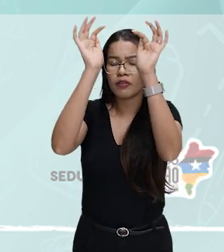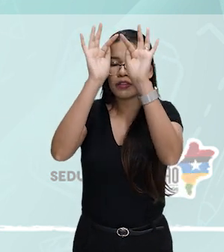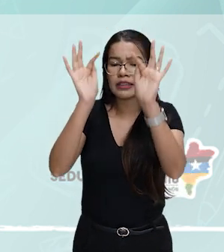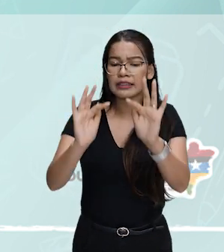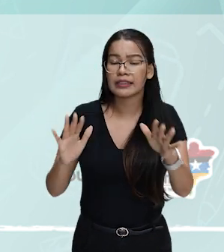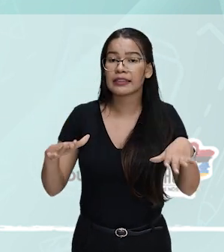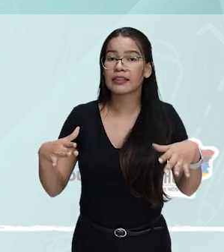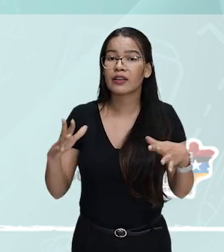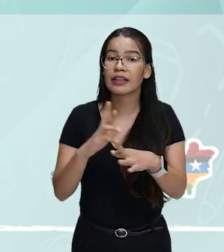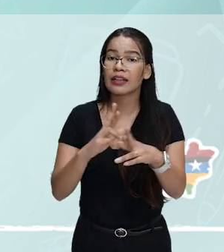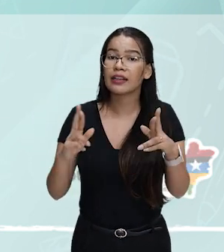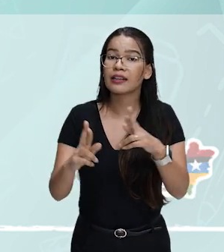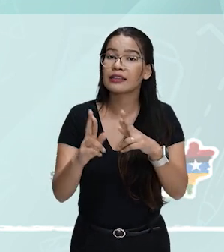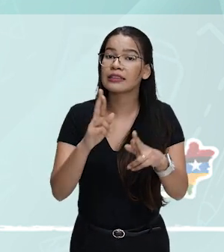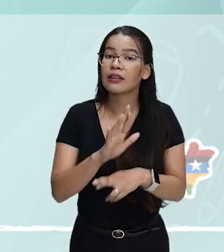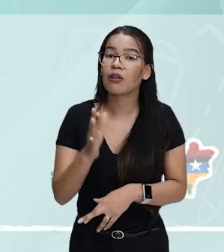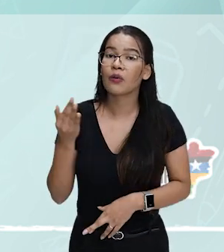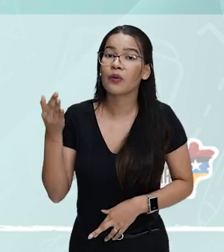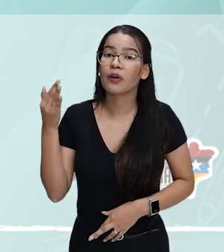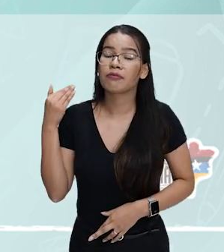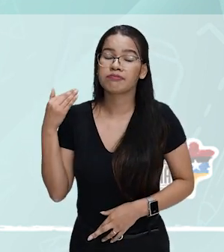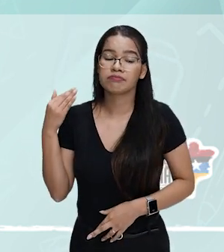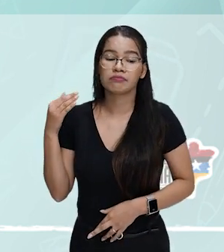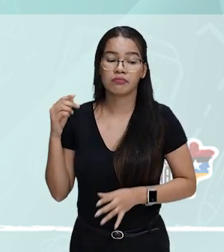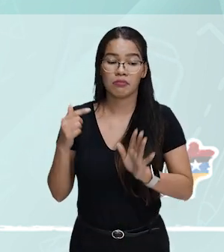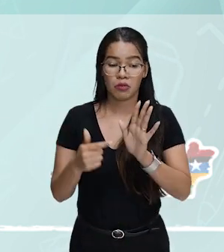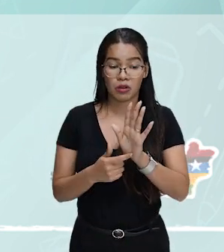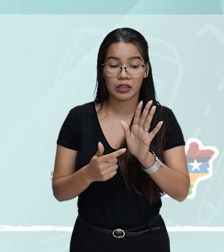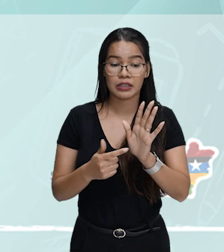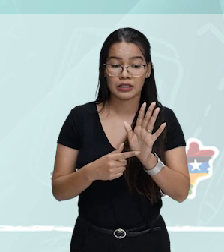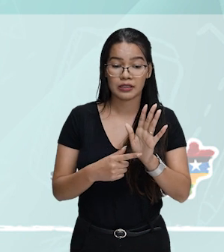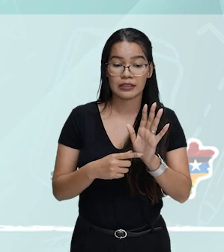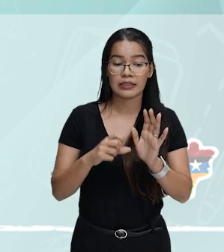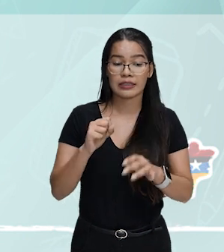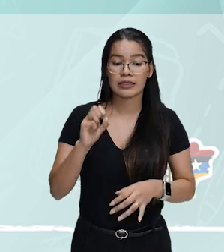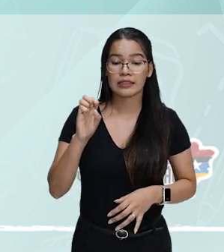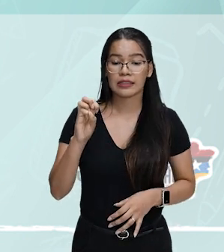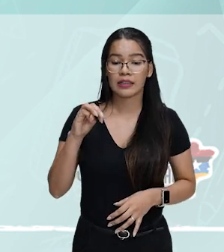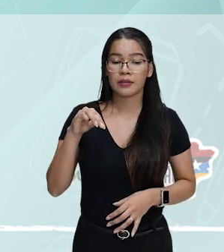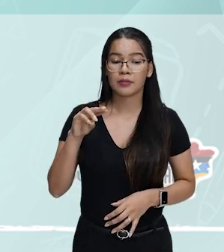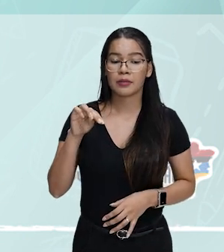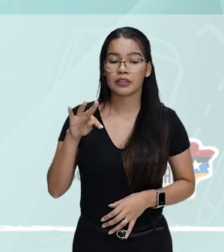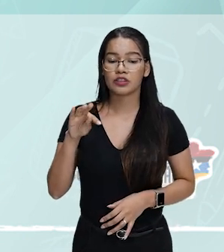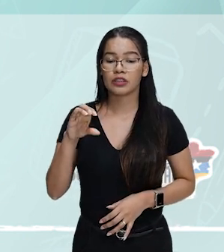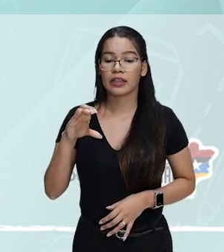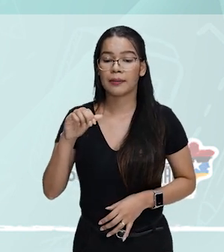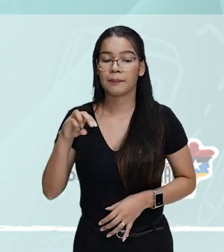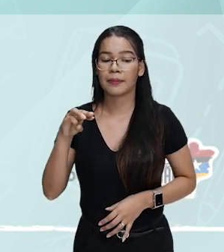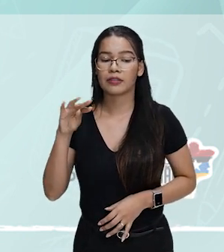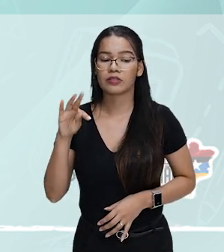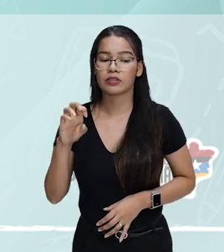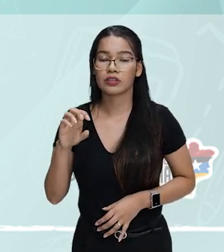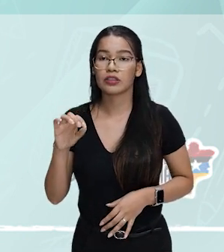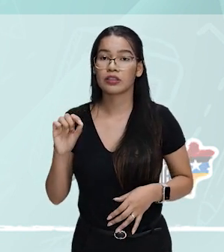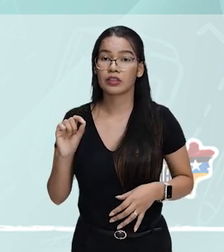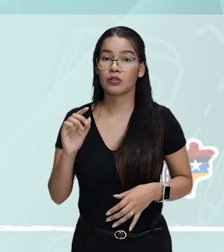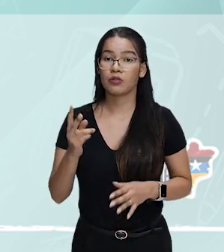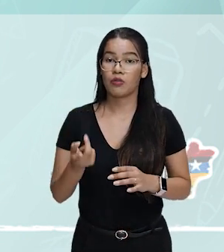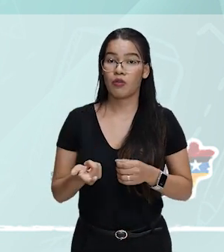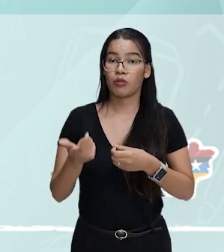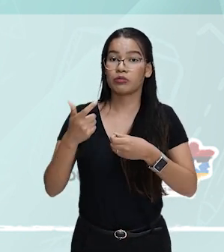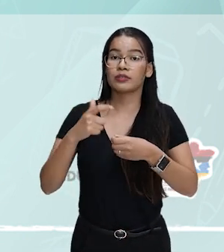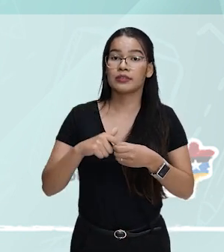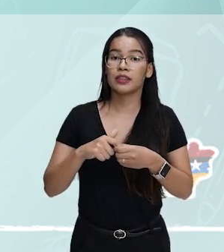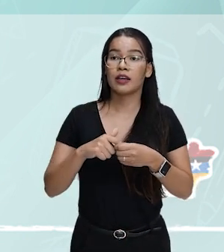ao anterior, configura-se semanticamente. Aí eu vou voltar o slide para a